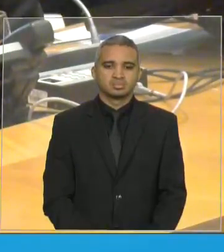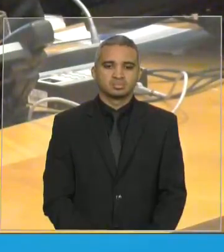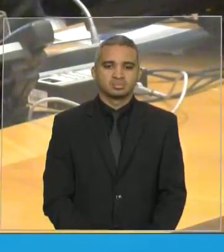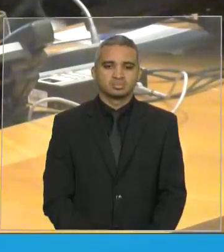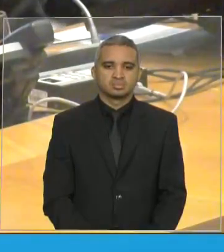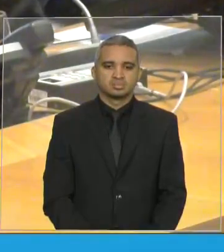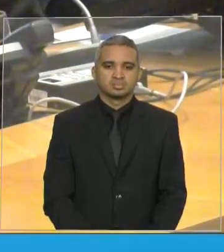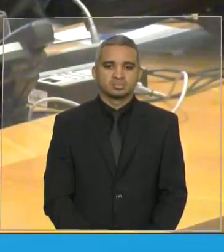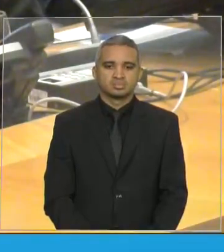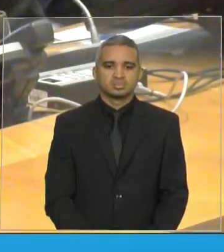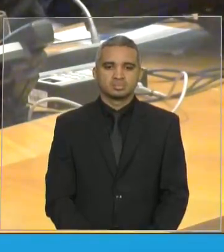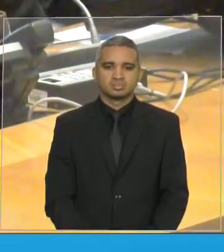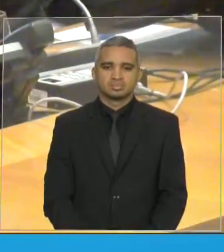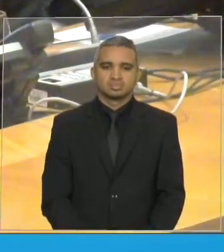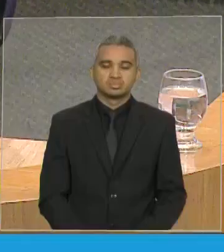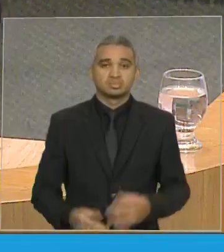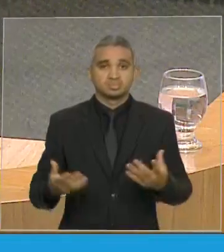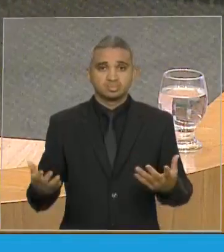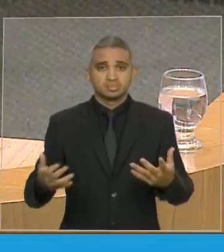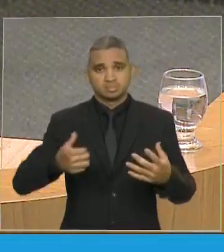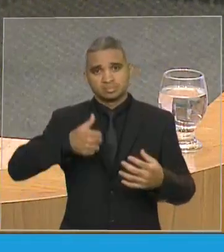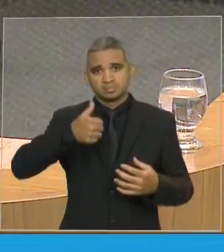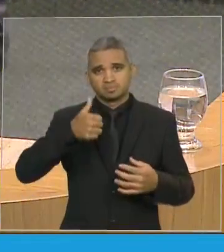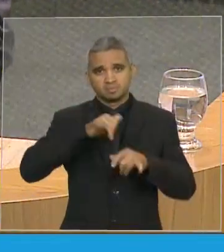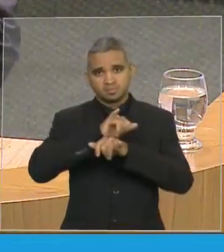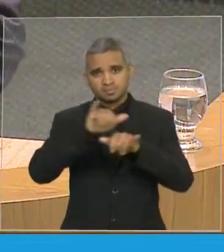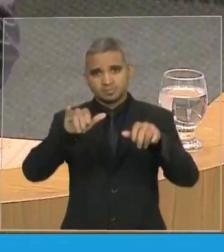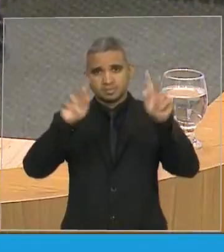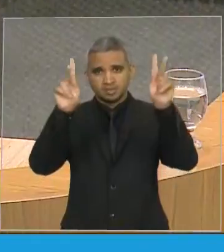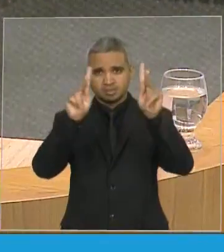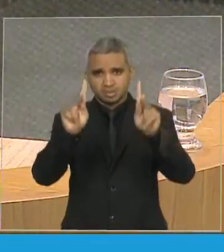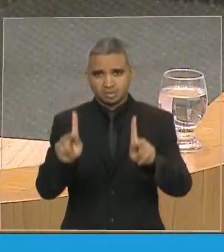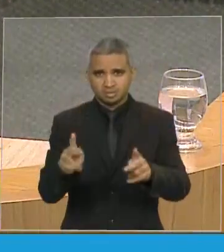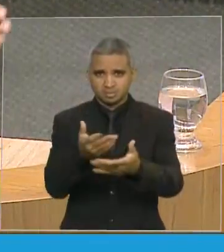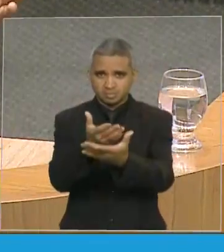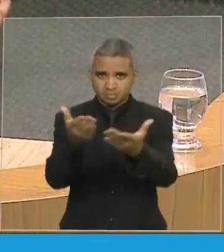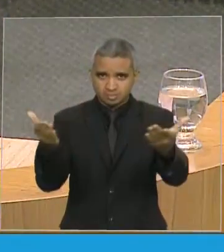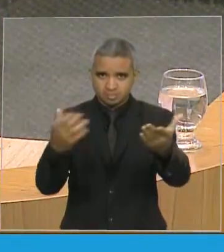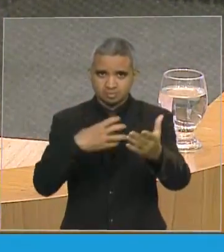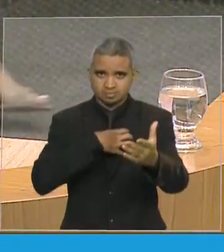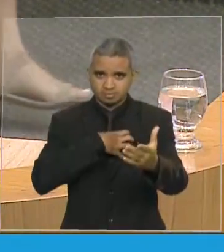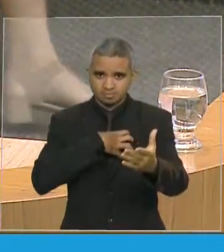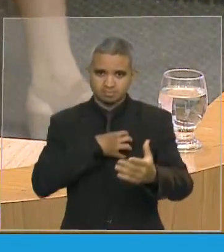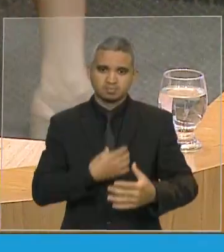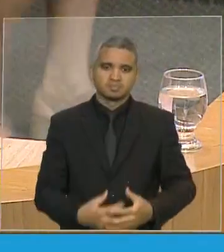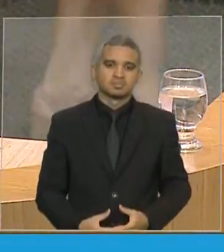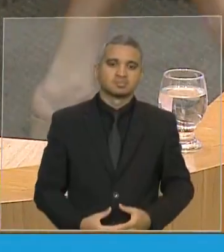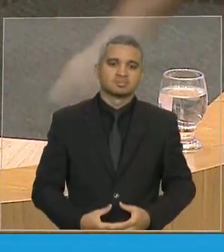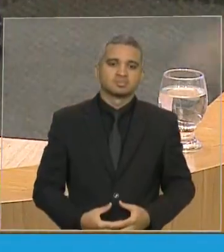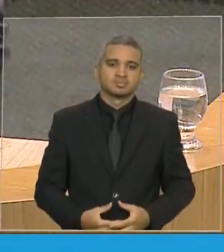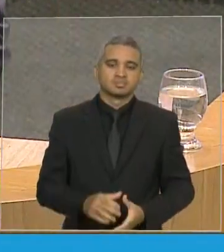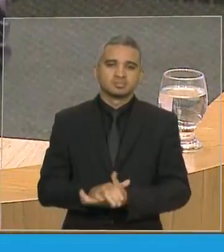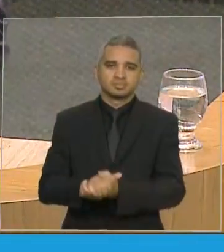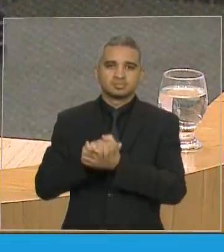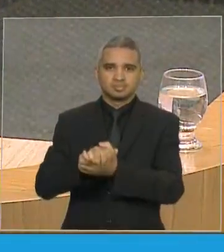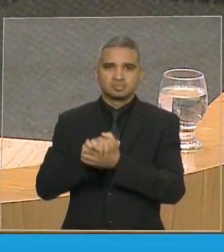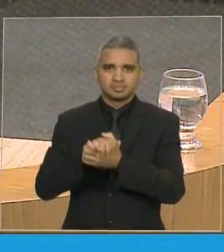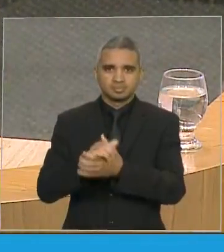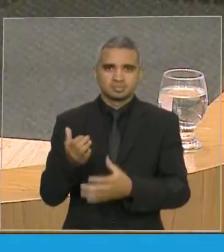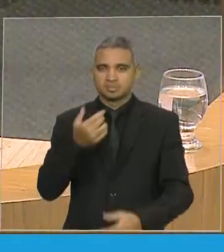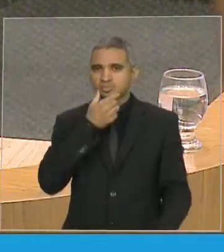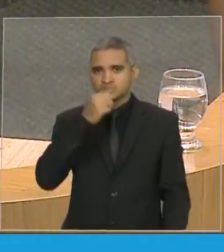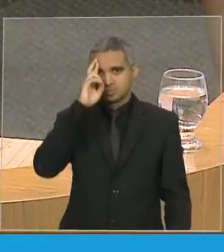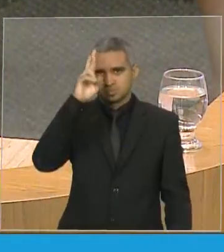Então, antes de tudo, que a paz esteja com todos. Quero saudar, na pessoa do excelentíssimo